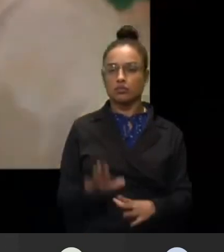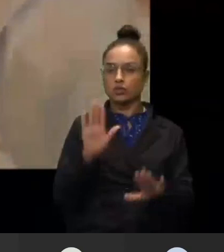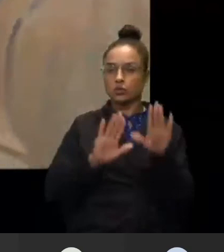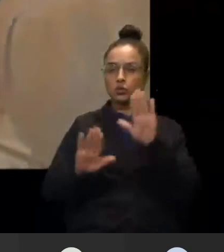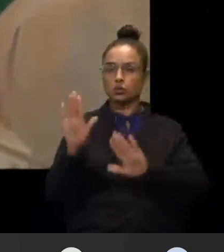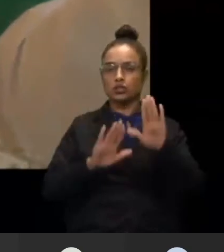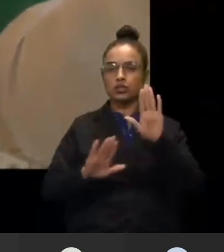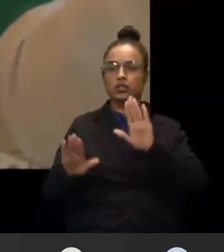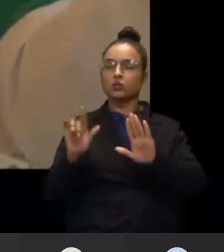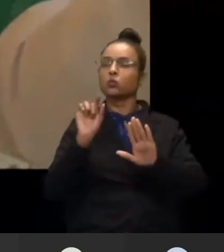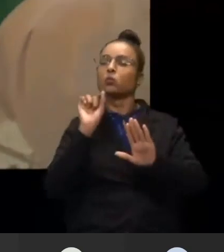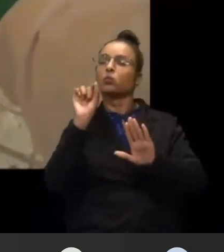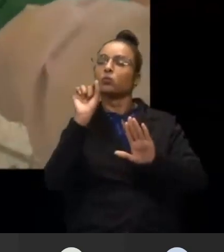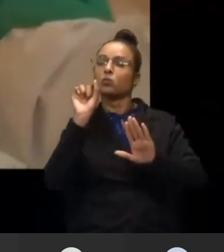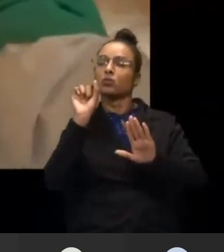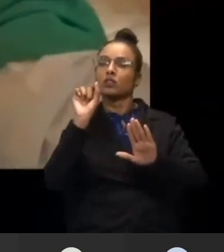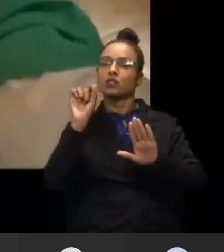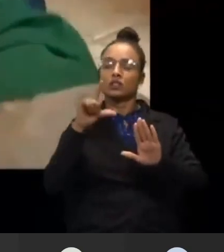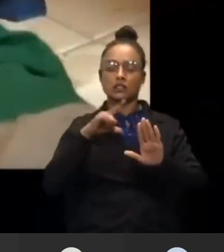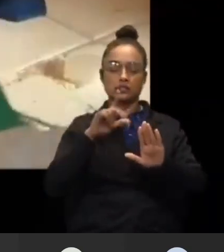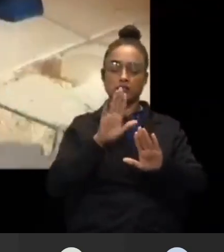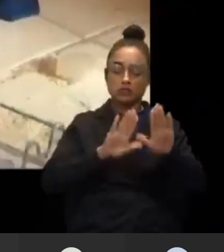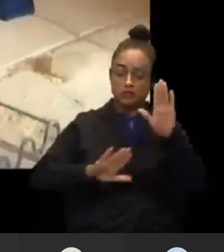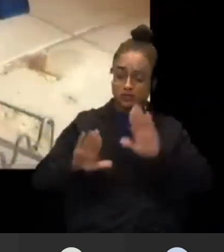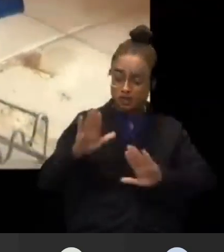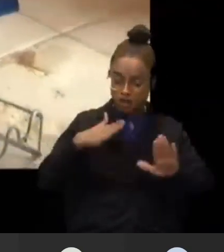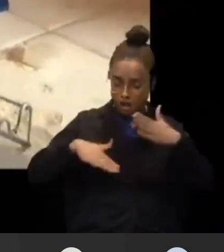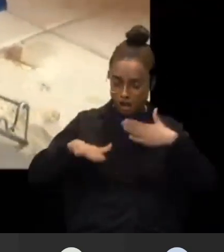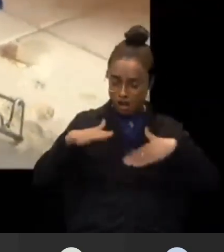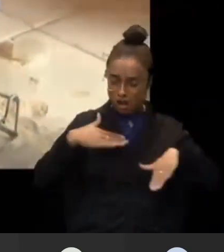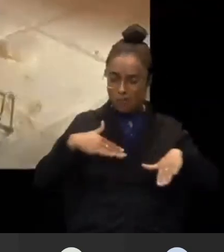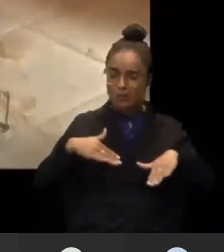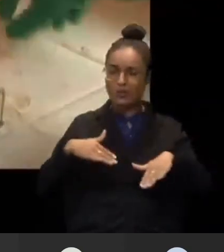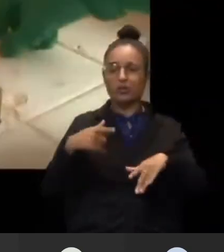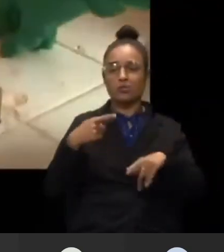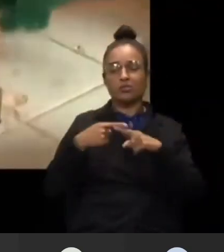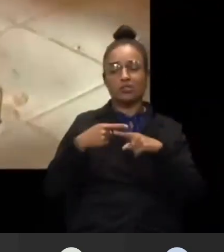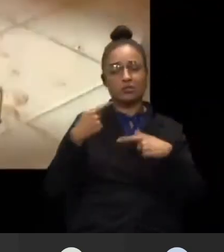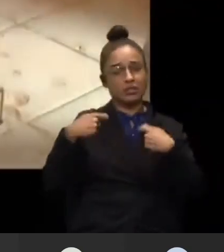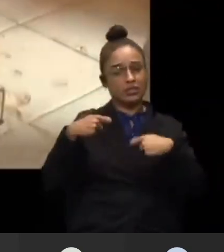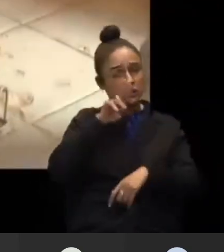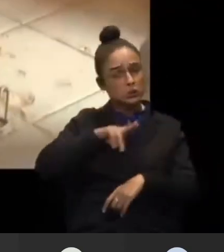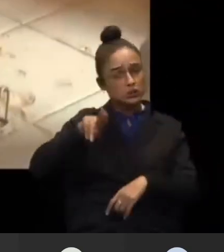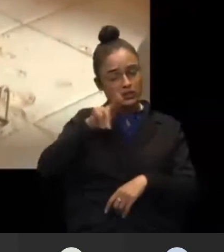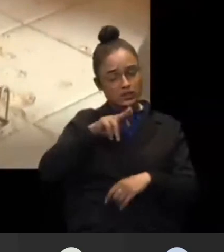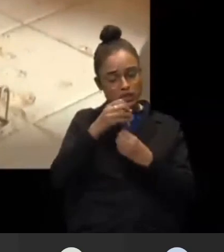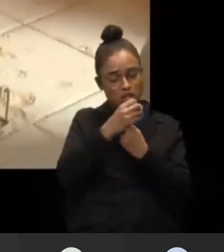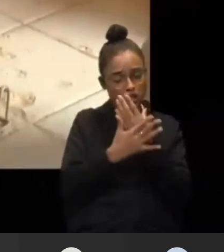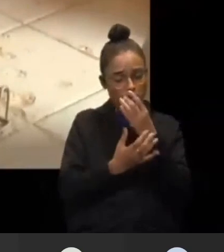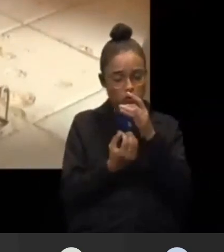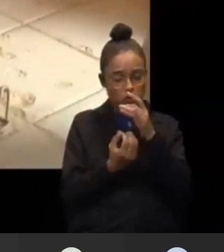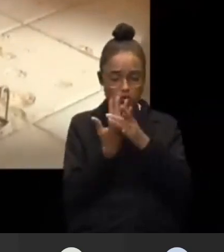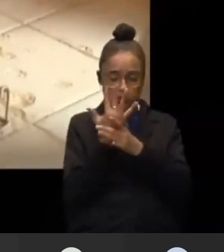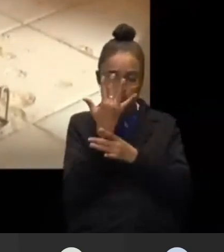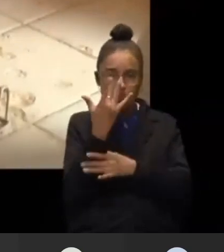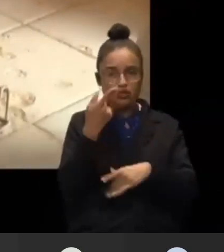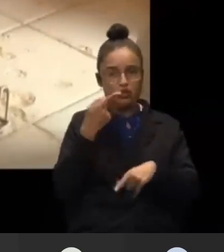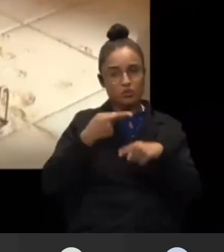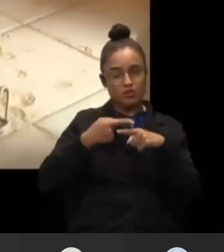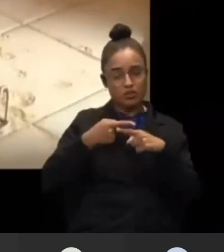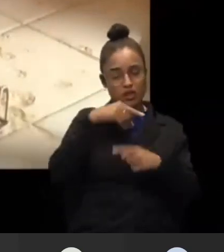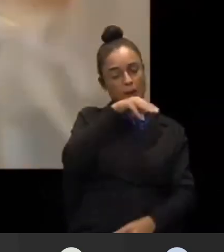Cuidado com... Faça com bastante calma, com bastante cuidado. Use luvas. Cuidado com o metanol